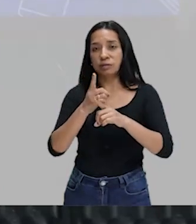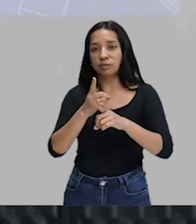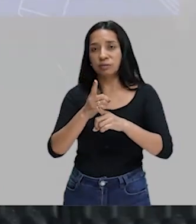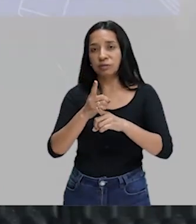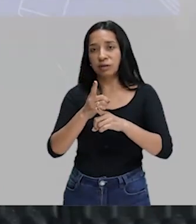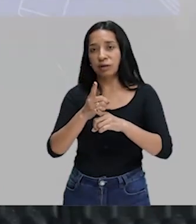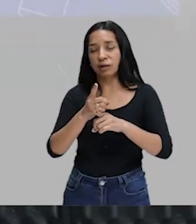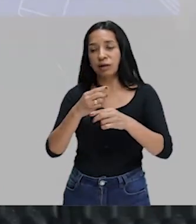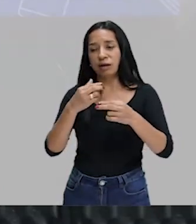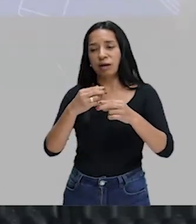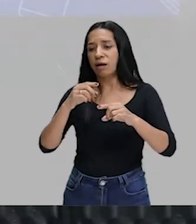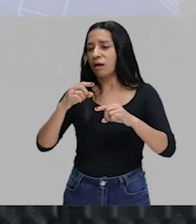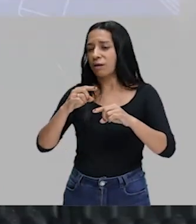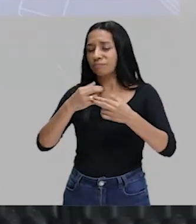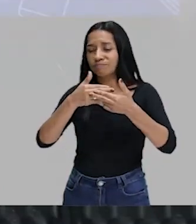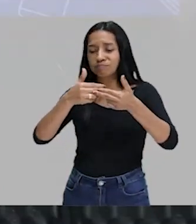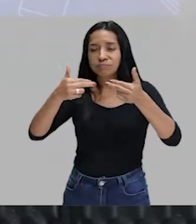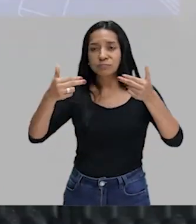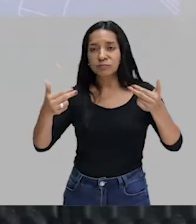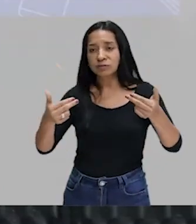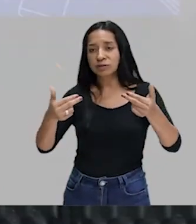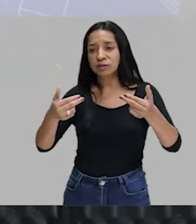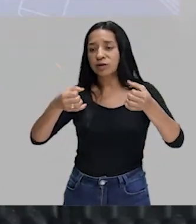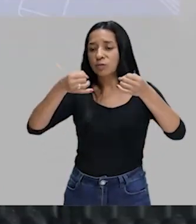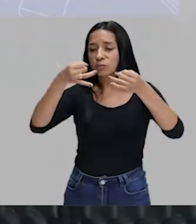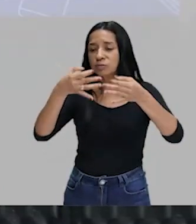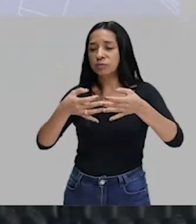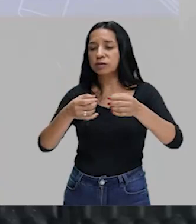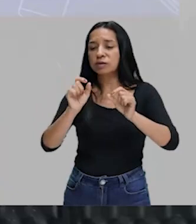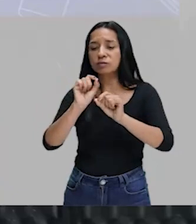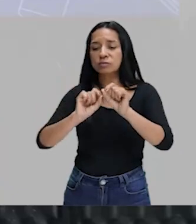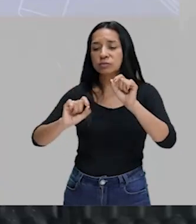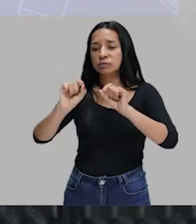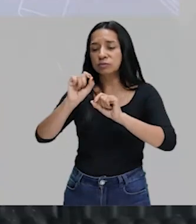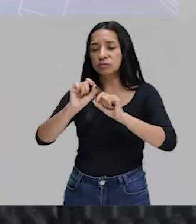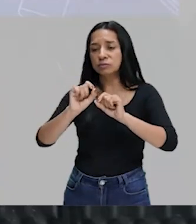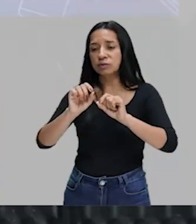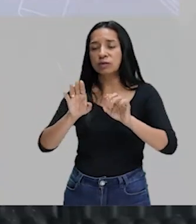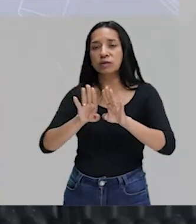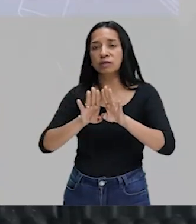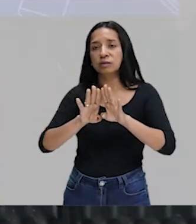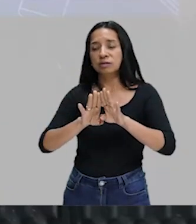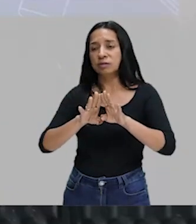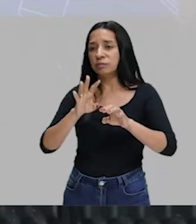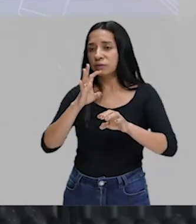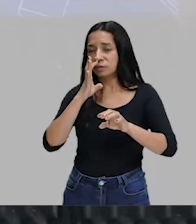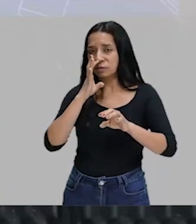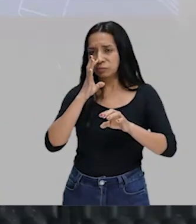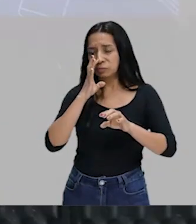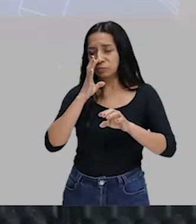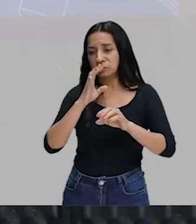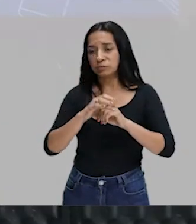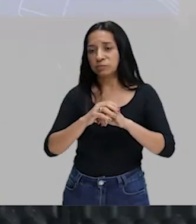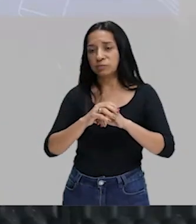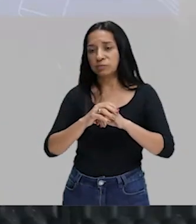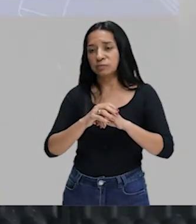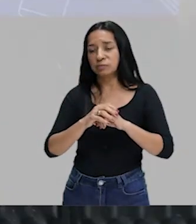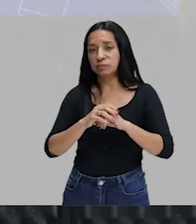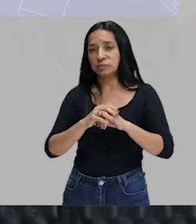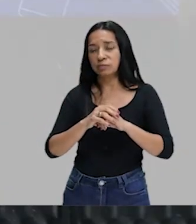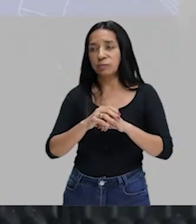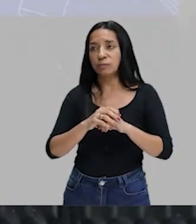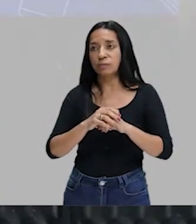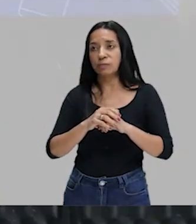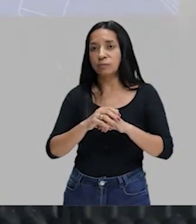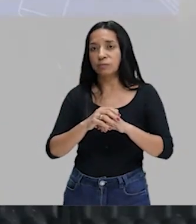YouTube, muito material falando sobre isso. Né? Vocês podem assistir muitos documentários, né? Como o próprio documentário do Carl Sagan, né? Que